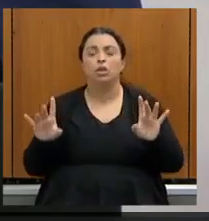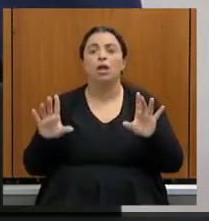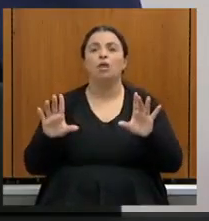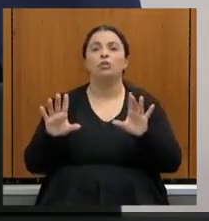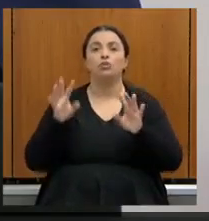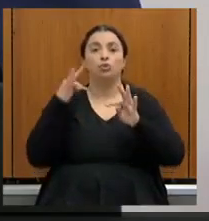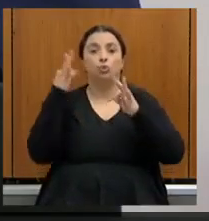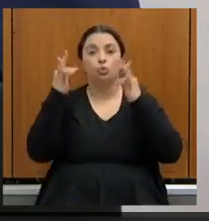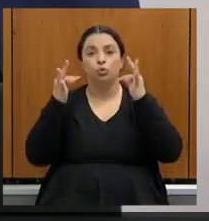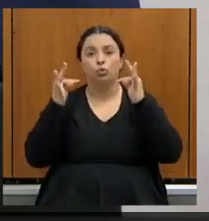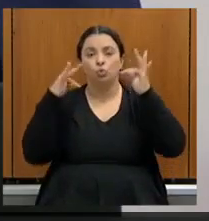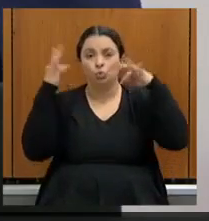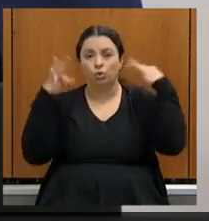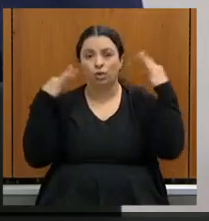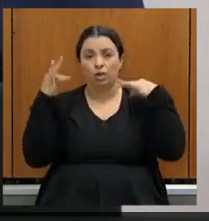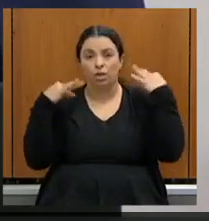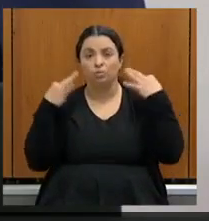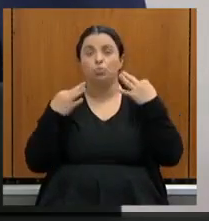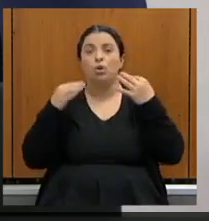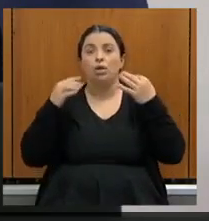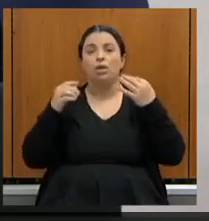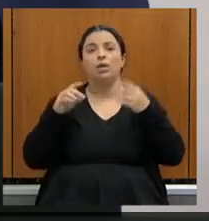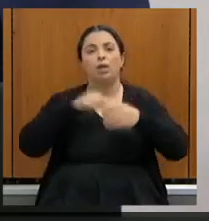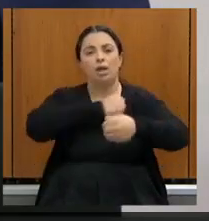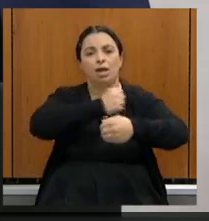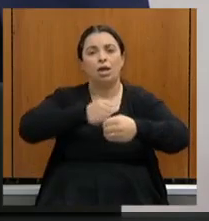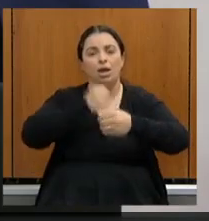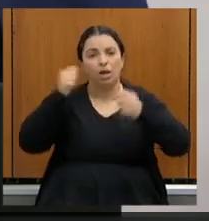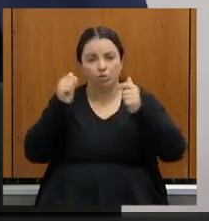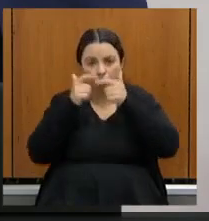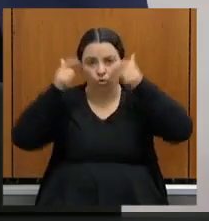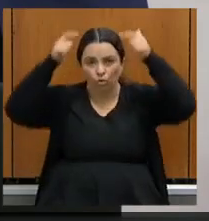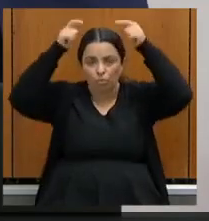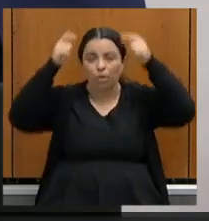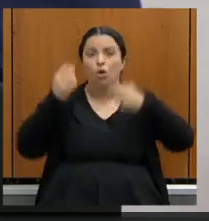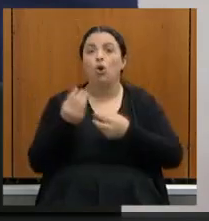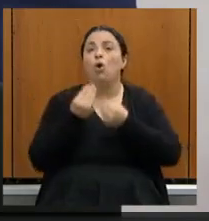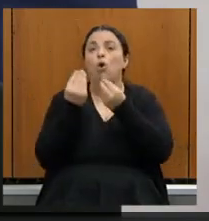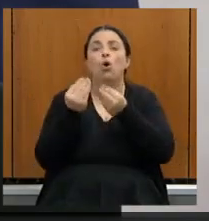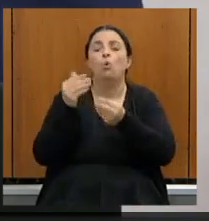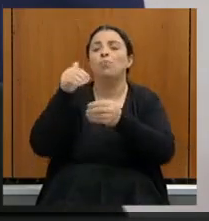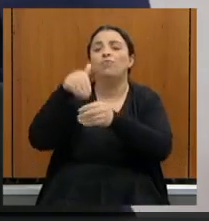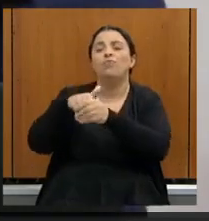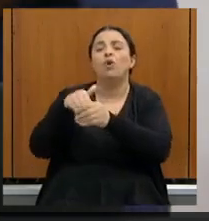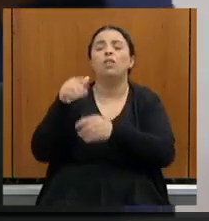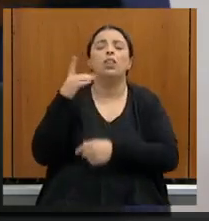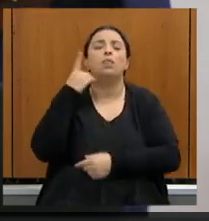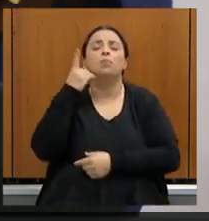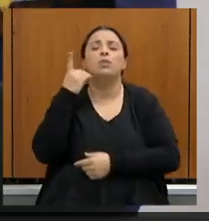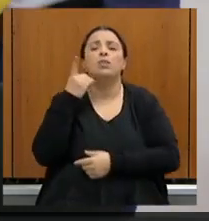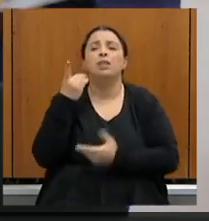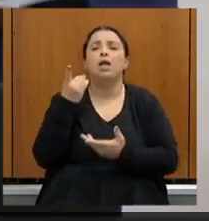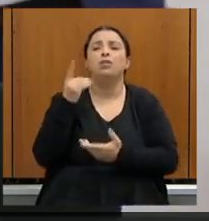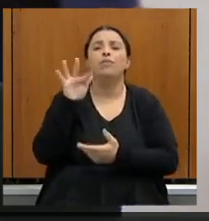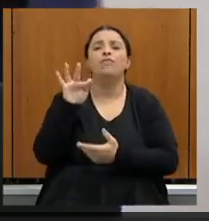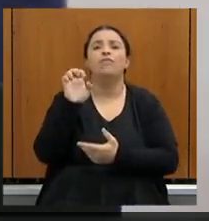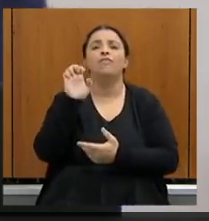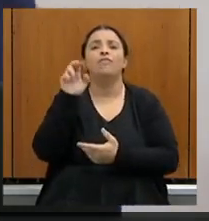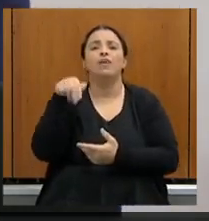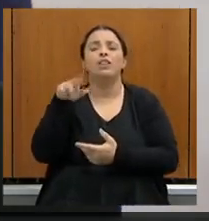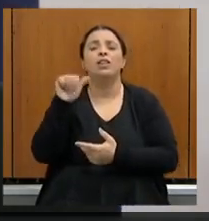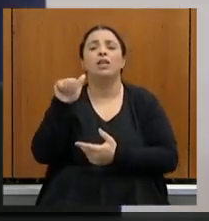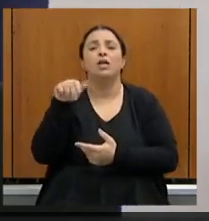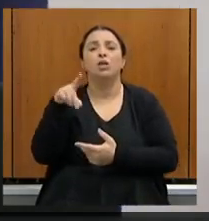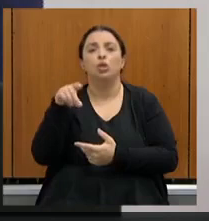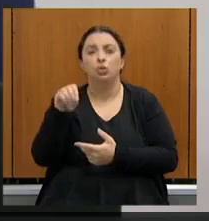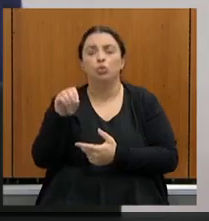consulto como vota o deputado Fernando Pacheco pela vice-presidente da Comissão